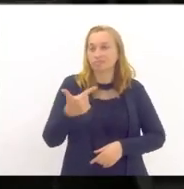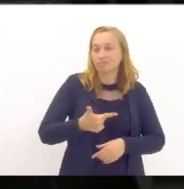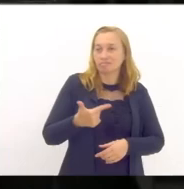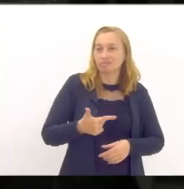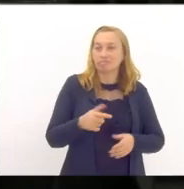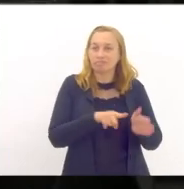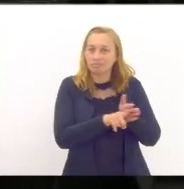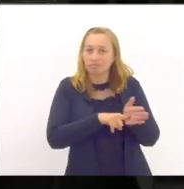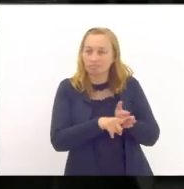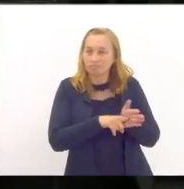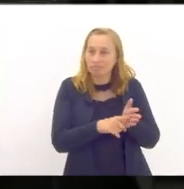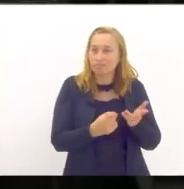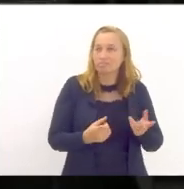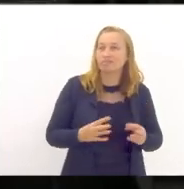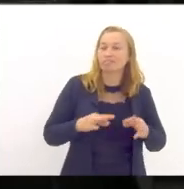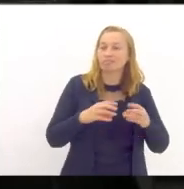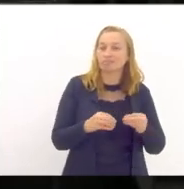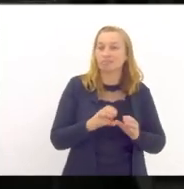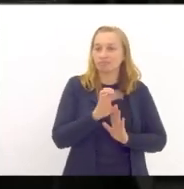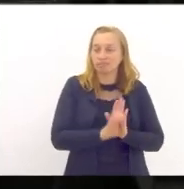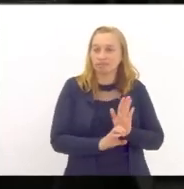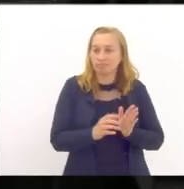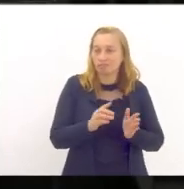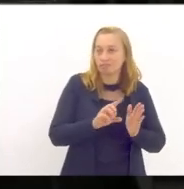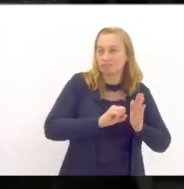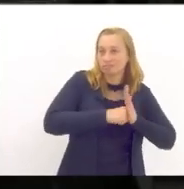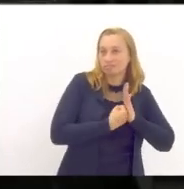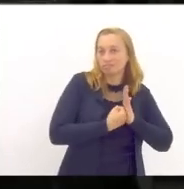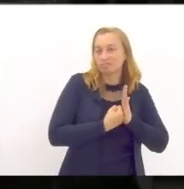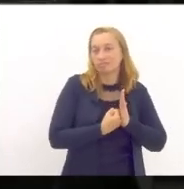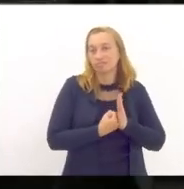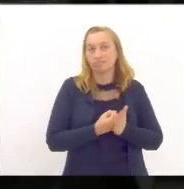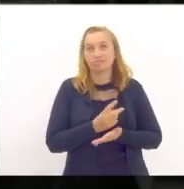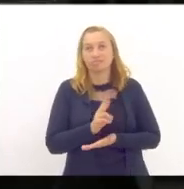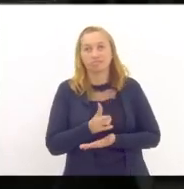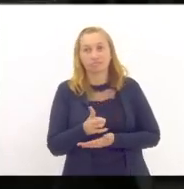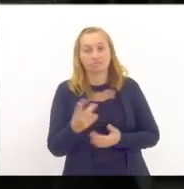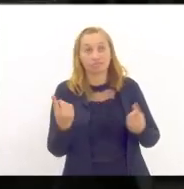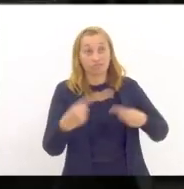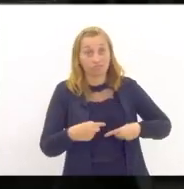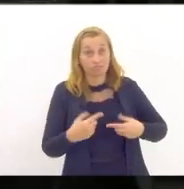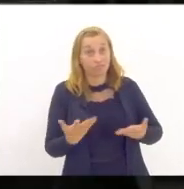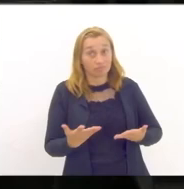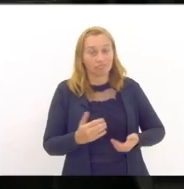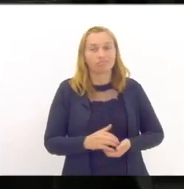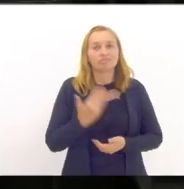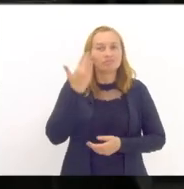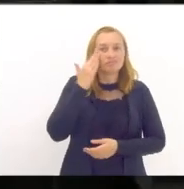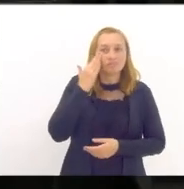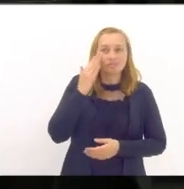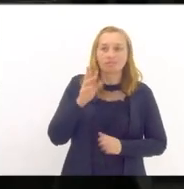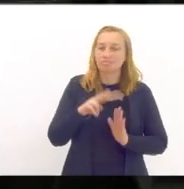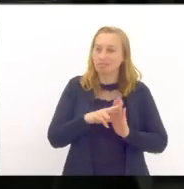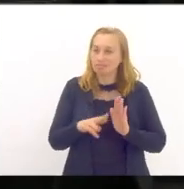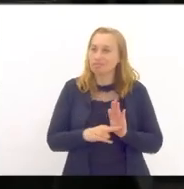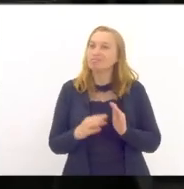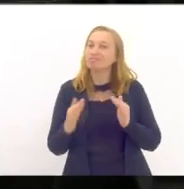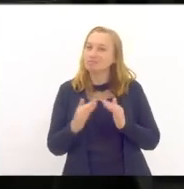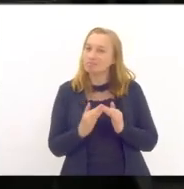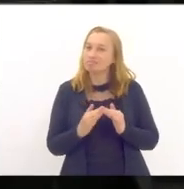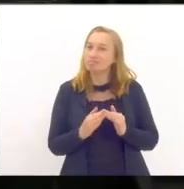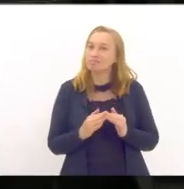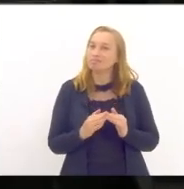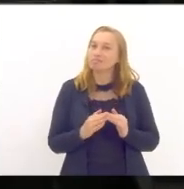de quórum, emenda, destaque, veto e derrubada de veto, sempre foi um desafio. Entender o regimento interno dessa